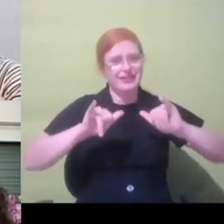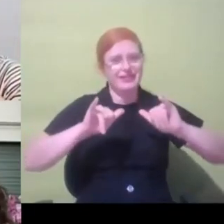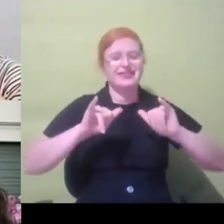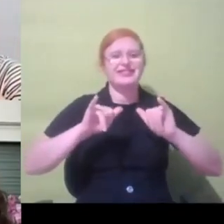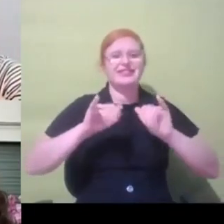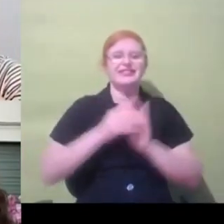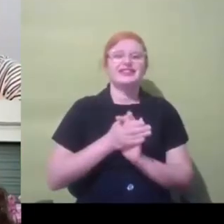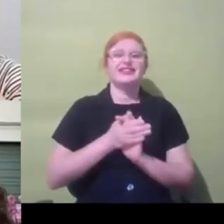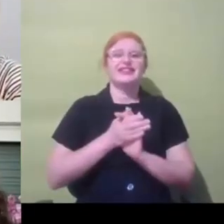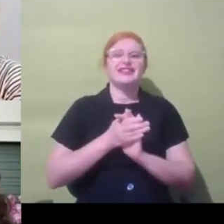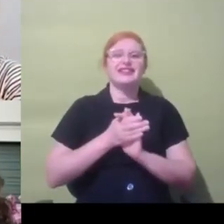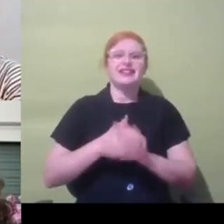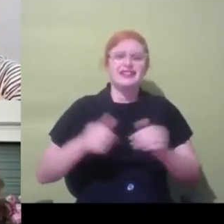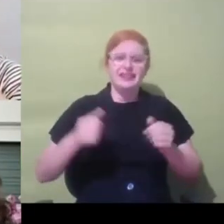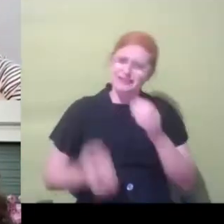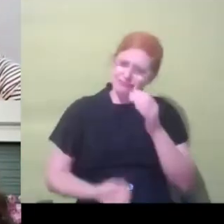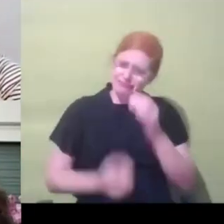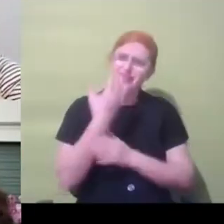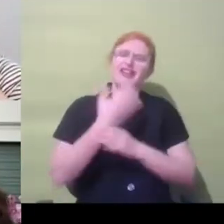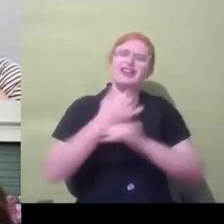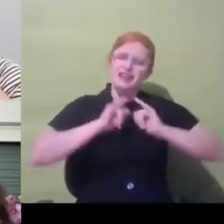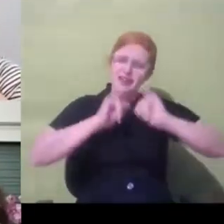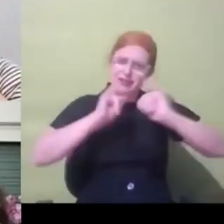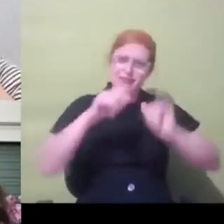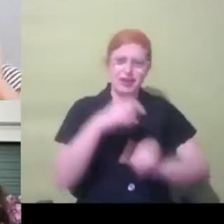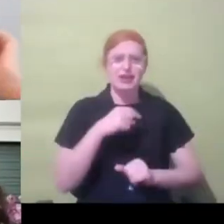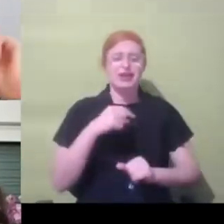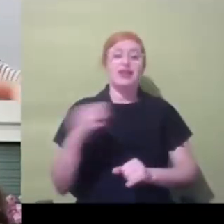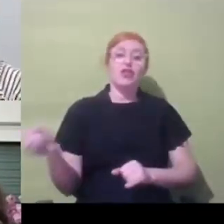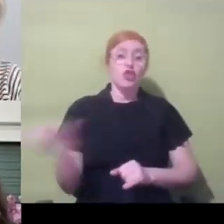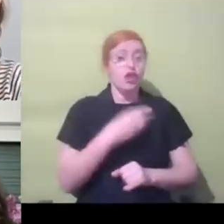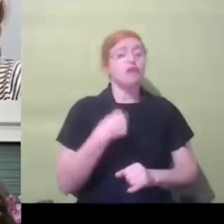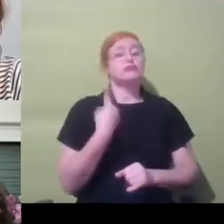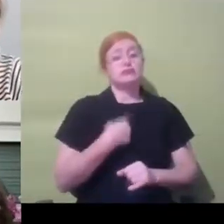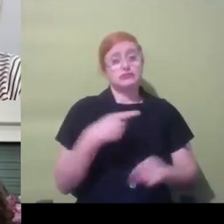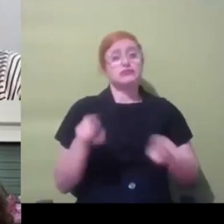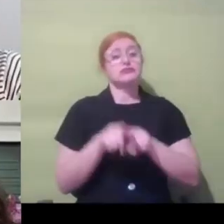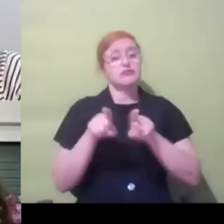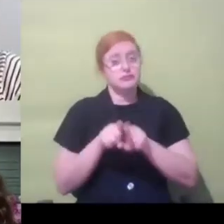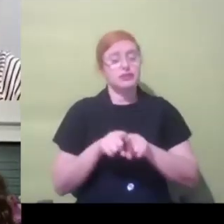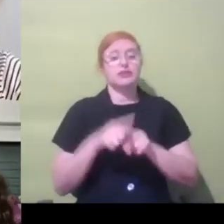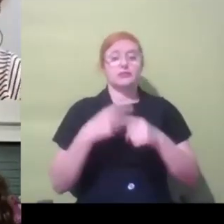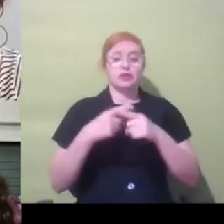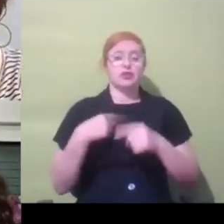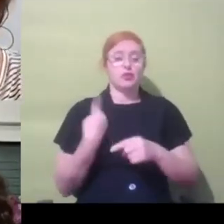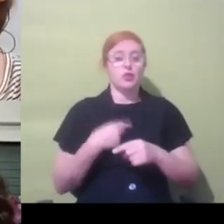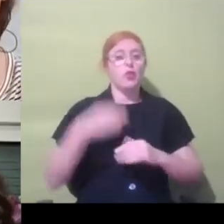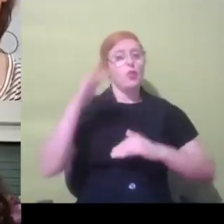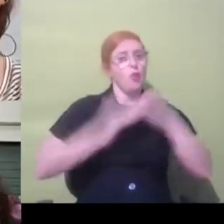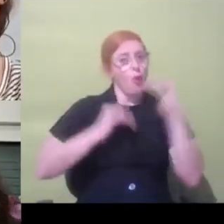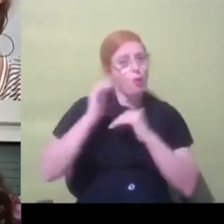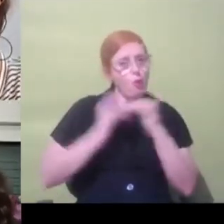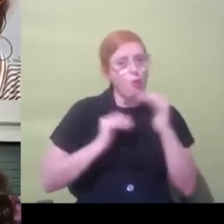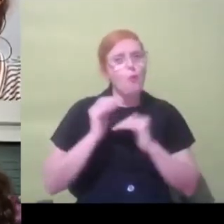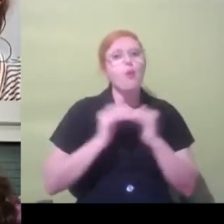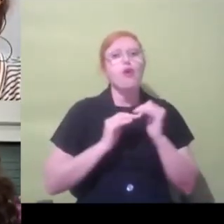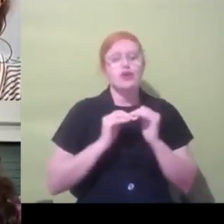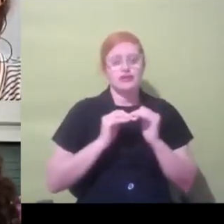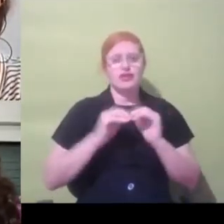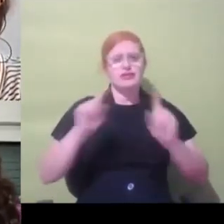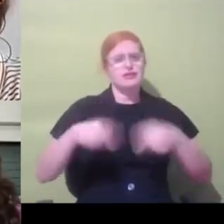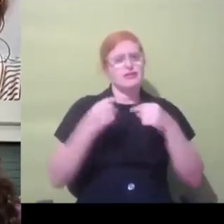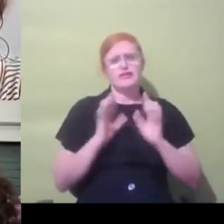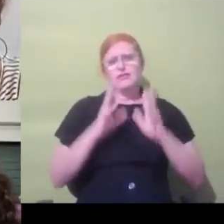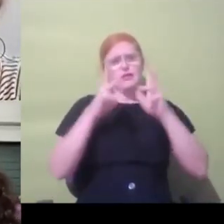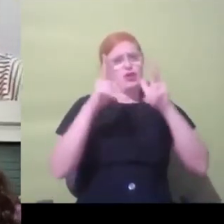né? Ousa lançar uma campanha totalmente nova para nós também, que a gente está construindo, né? Totalmente um desafio para